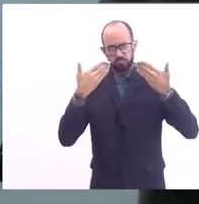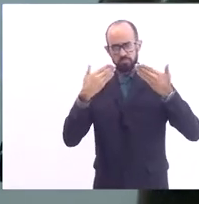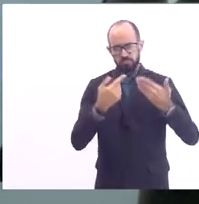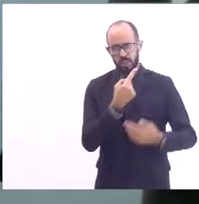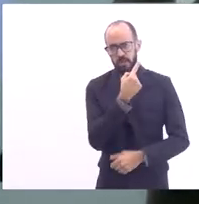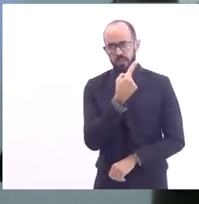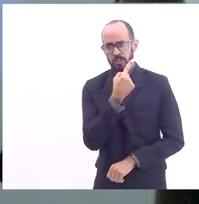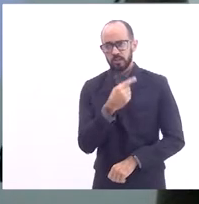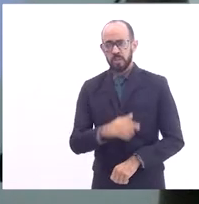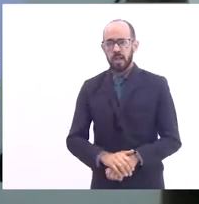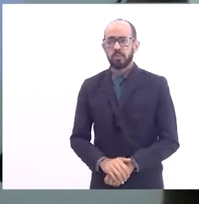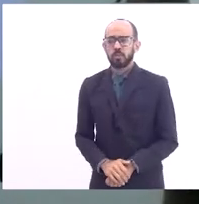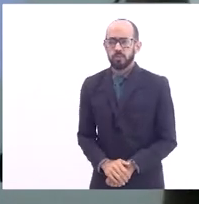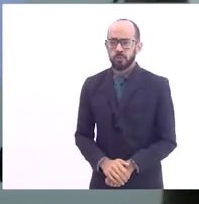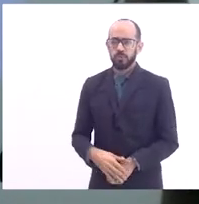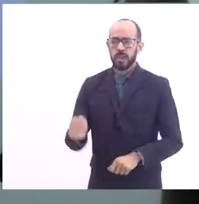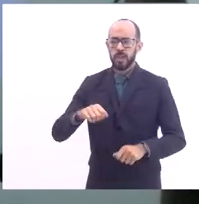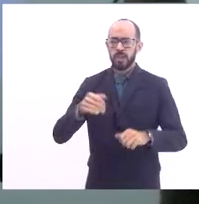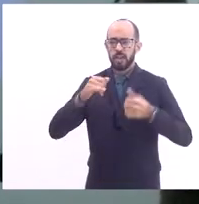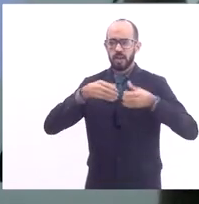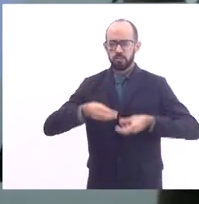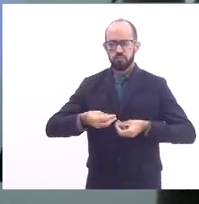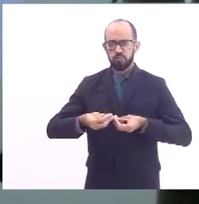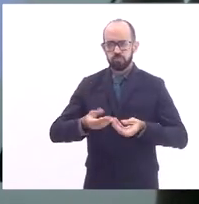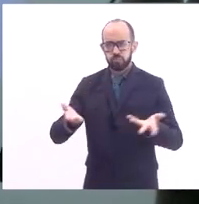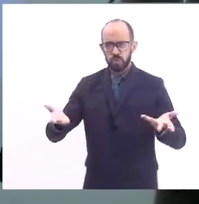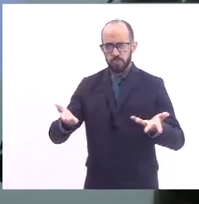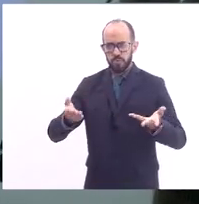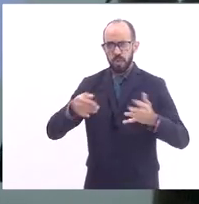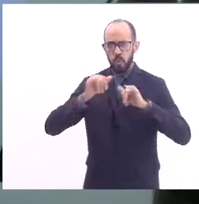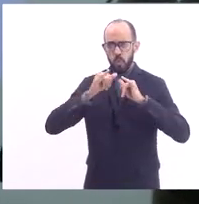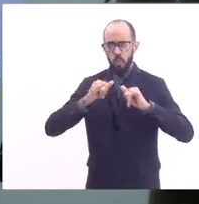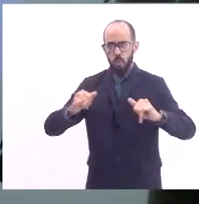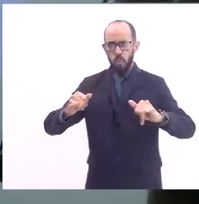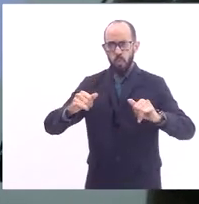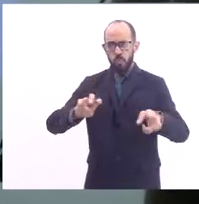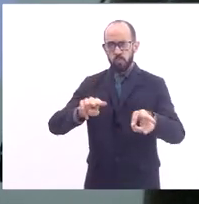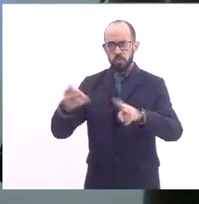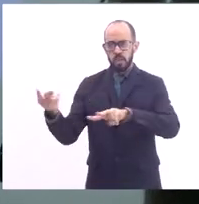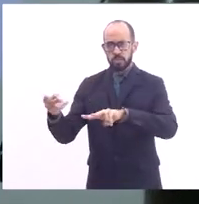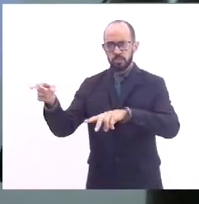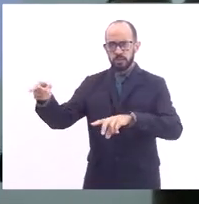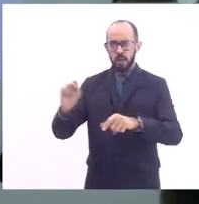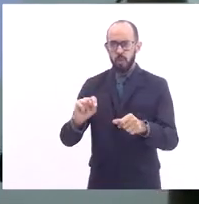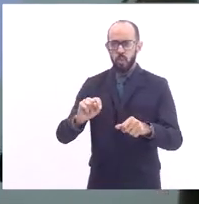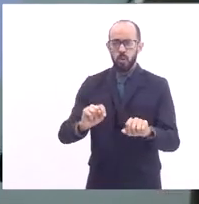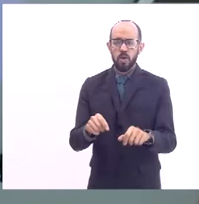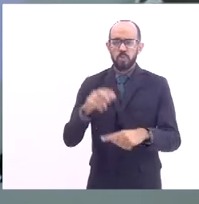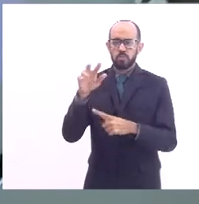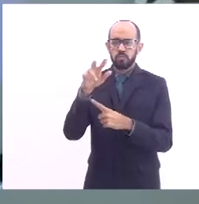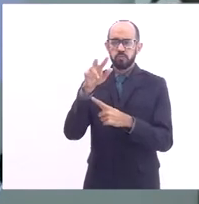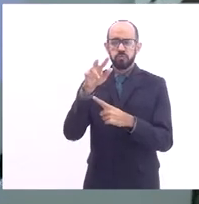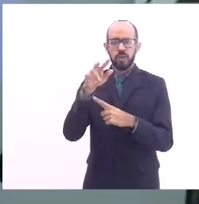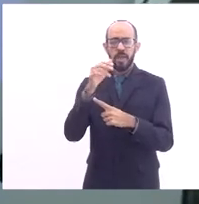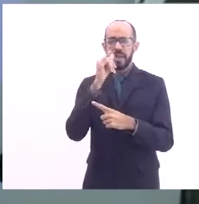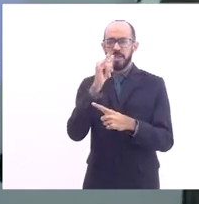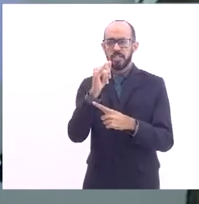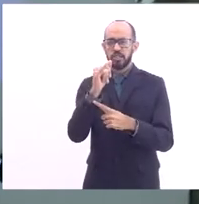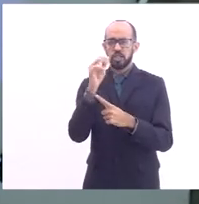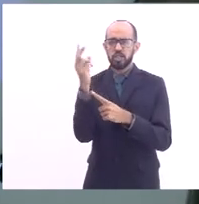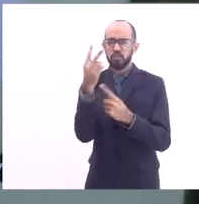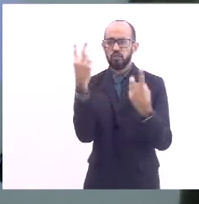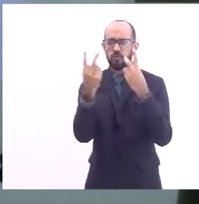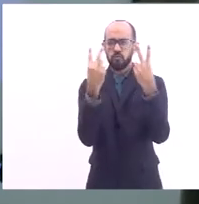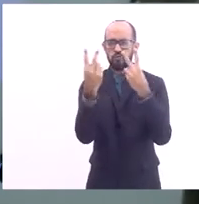distribuição, transmissão, renovação, geração renovável, né, geração térmica, comercialização, Enel X, que é a empresa